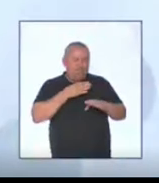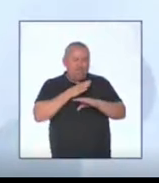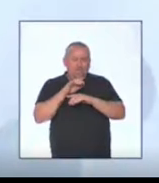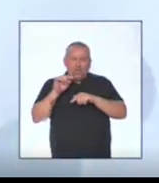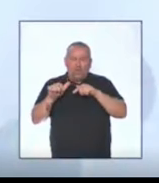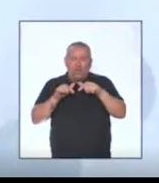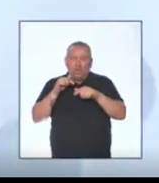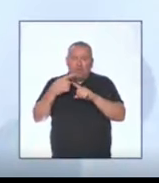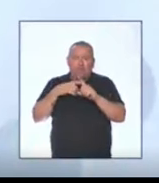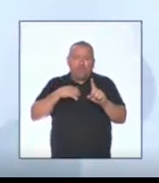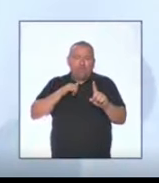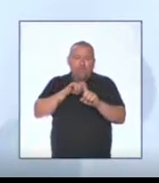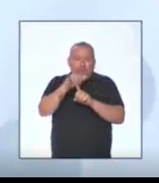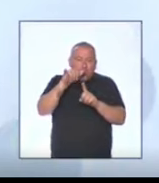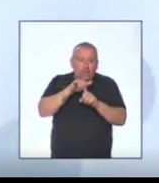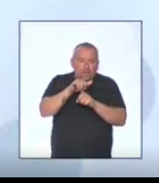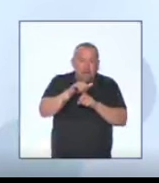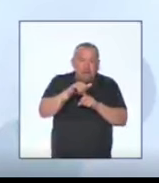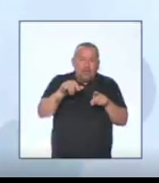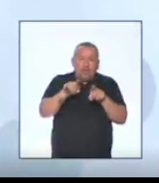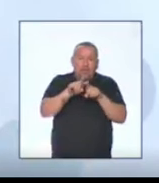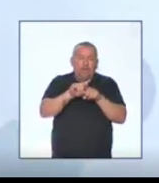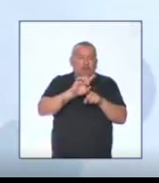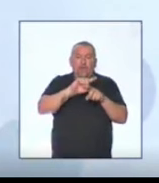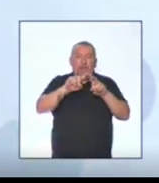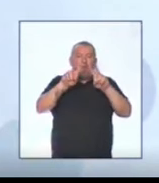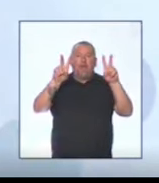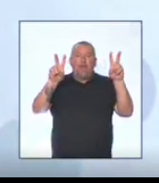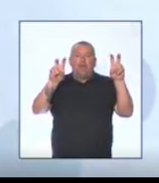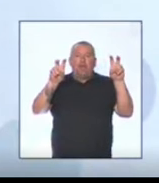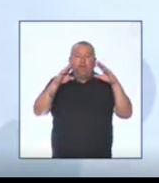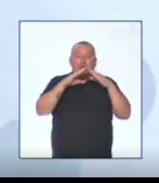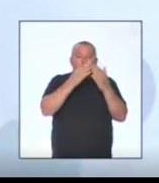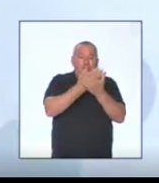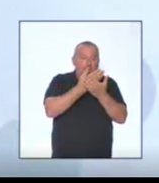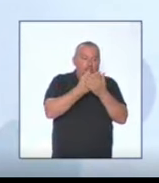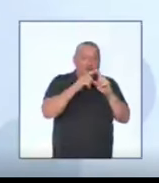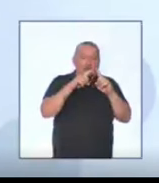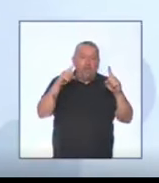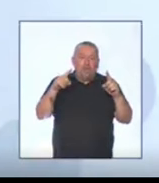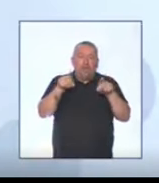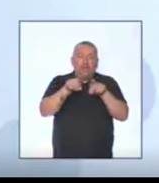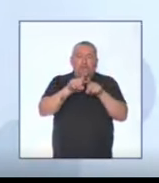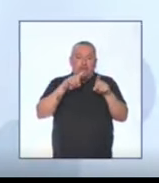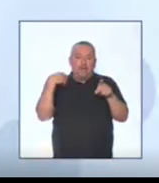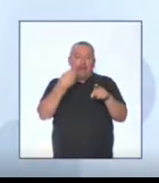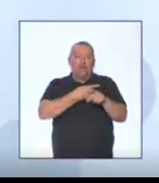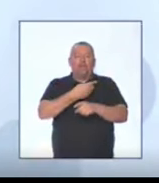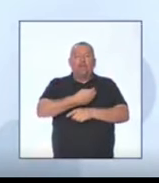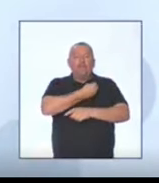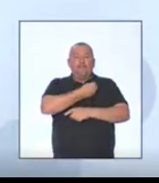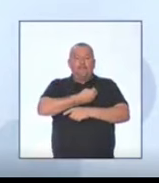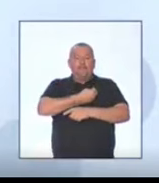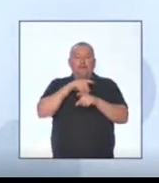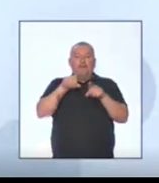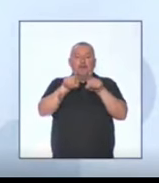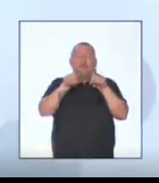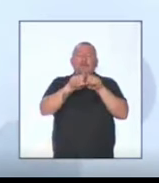porque o cyberbullying e o bullying não são assuntos somente da escola, mas são do universo da nossa própria vida. E é